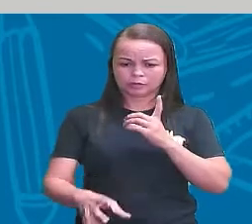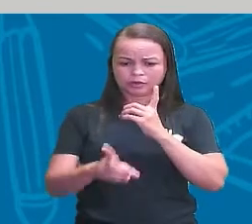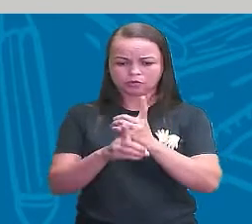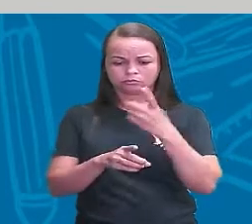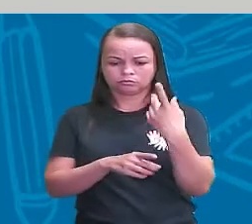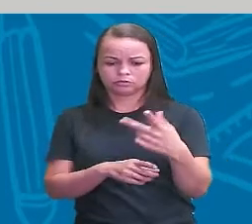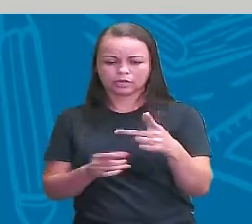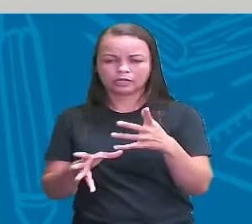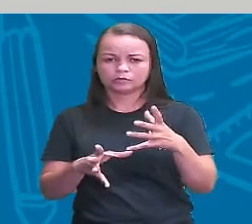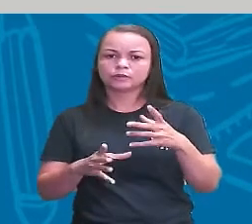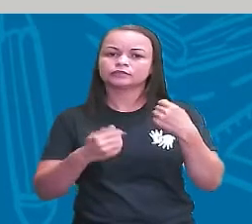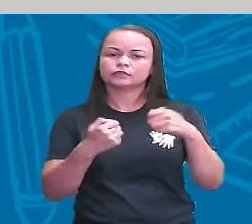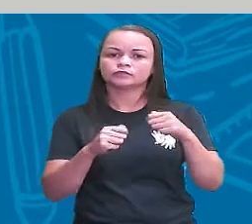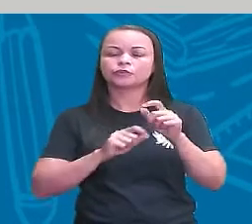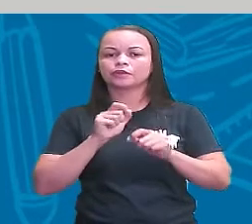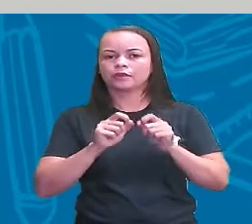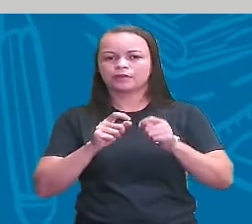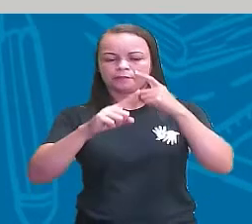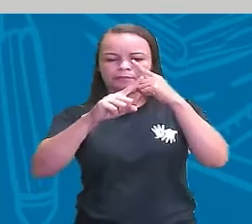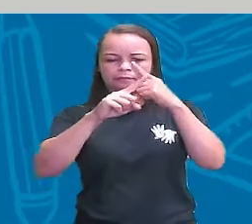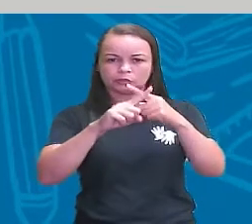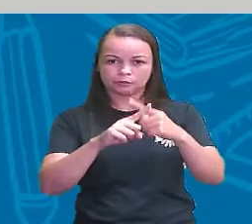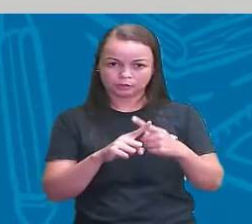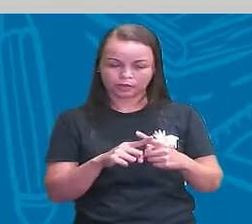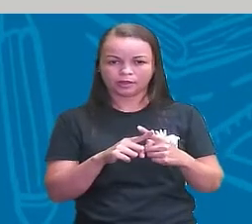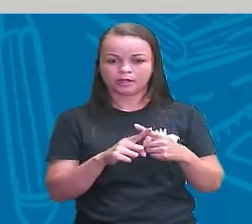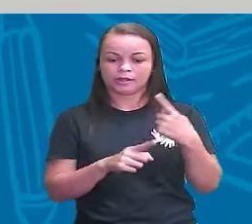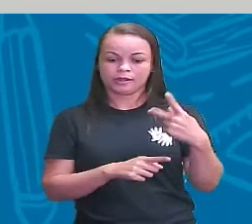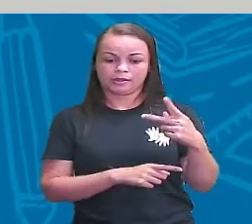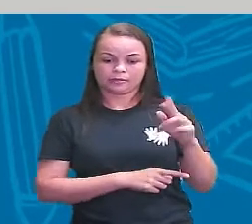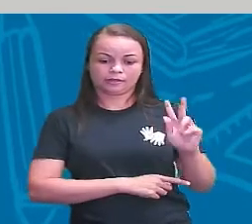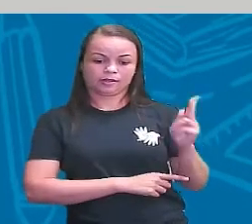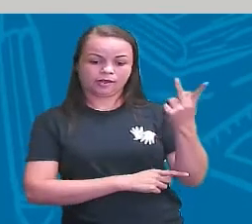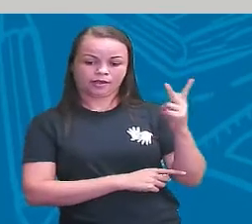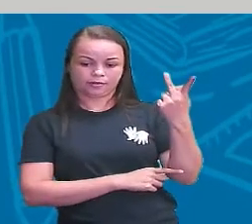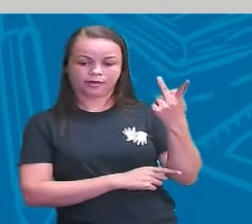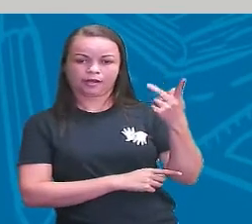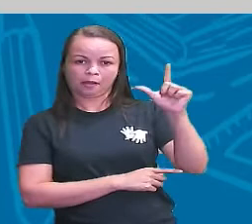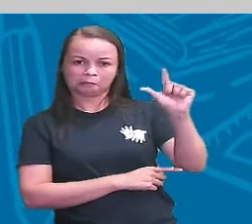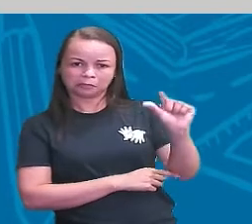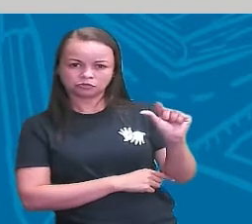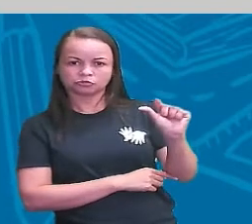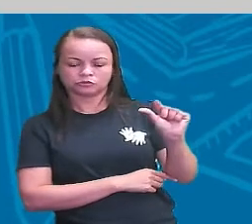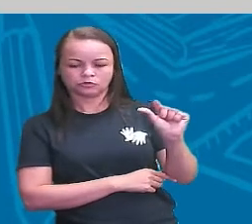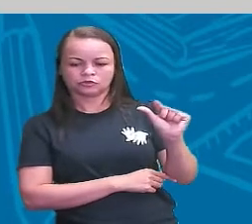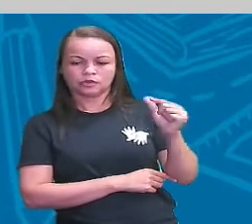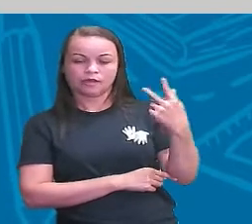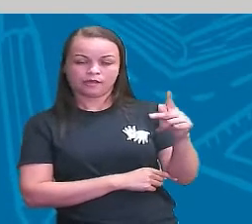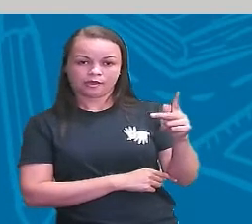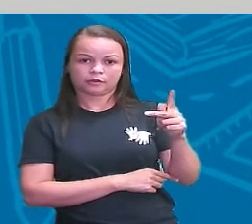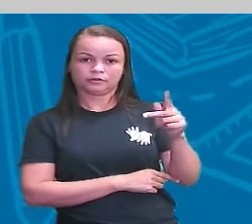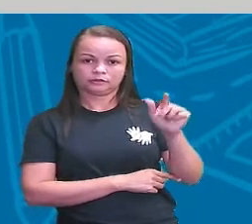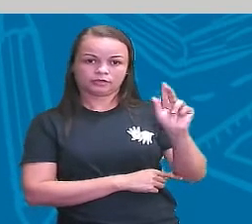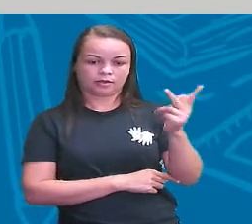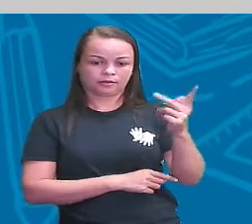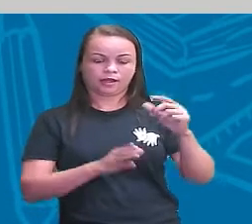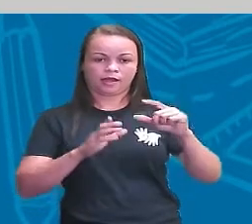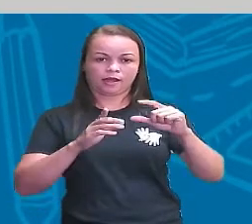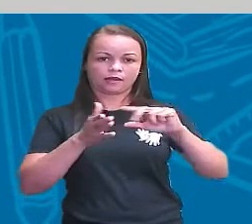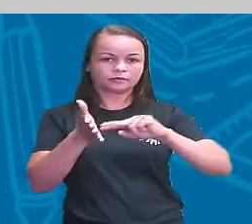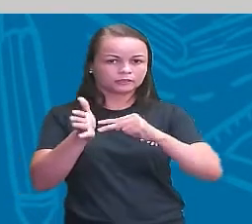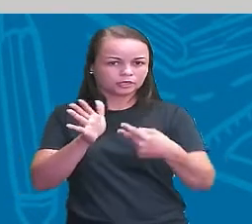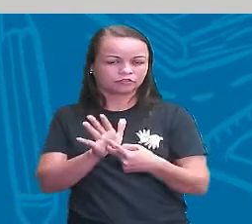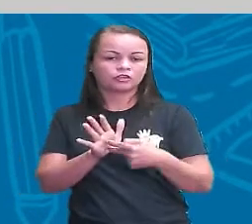basta multiplicar o H. Tá? Esse H aqui minúsculo que eu coloquei para vocês observarem, esse H significa